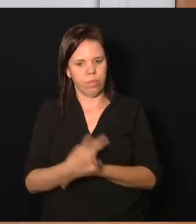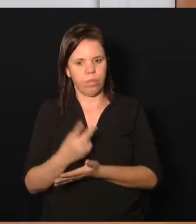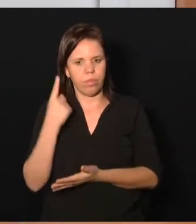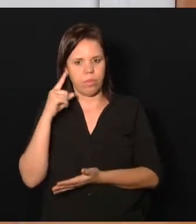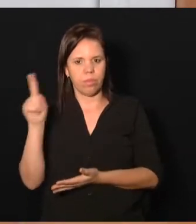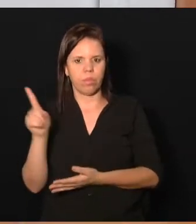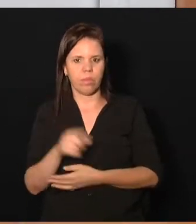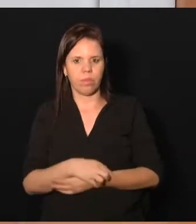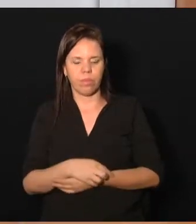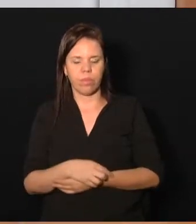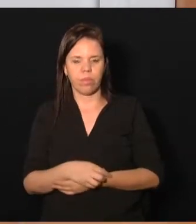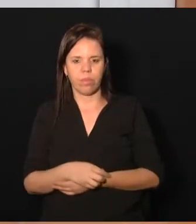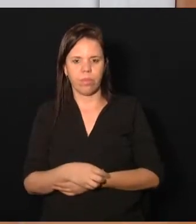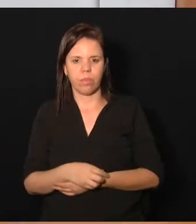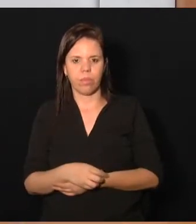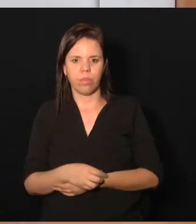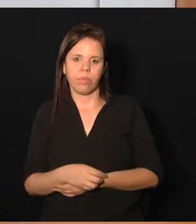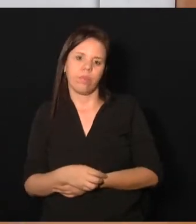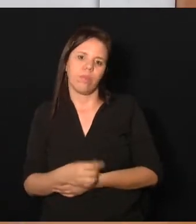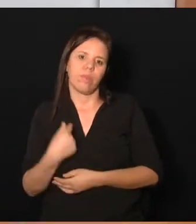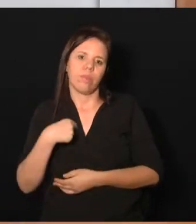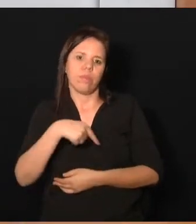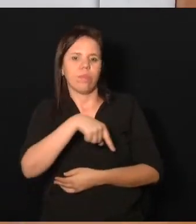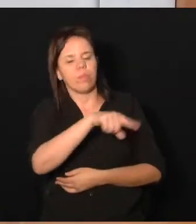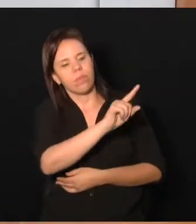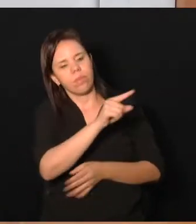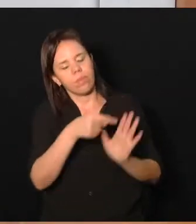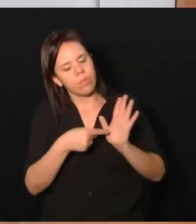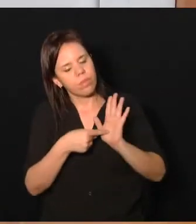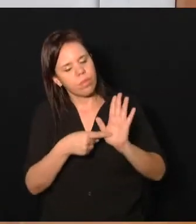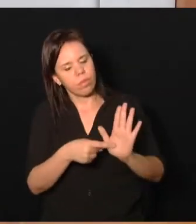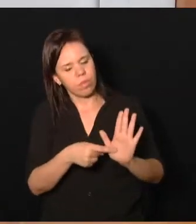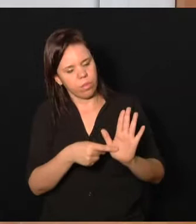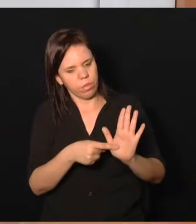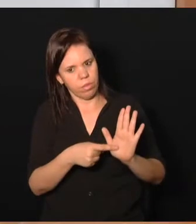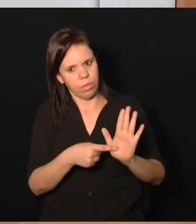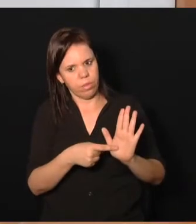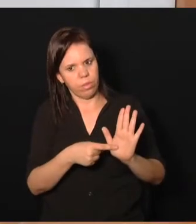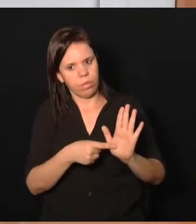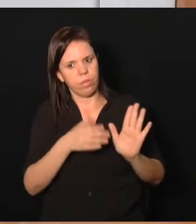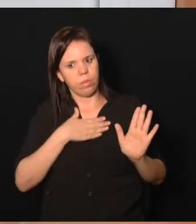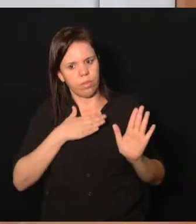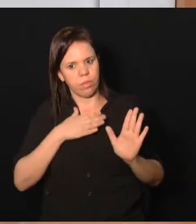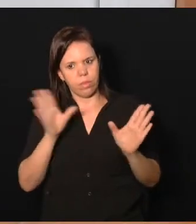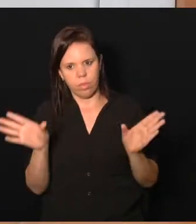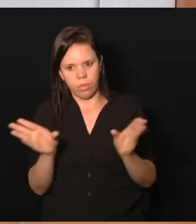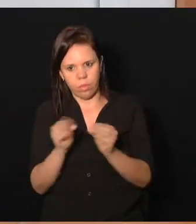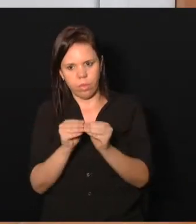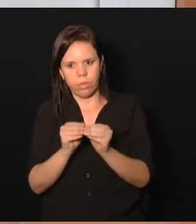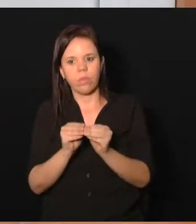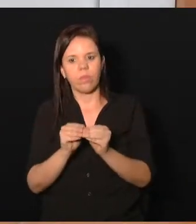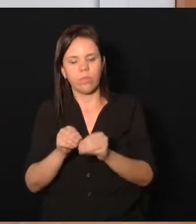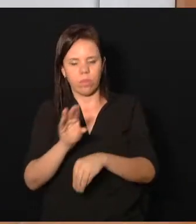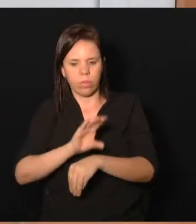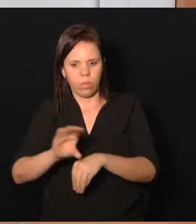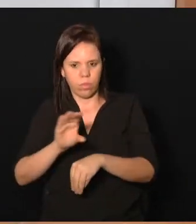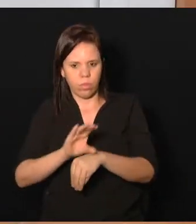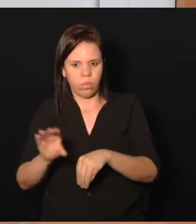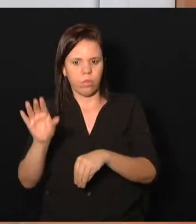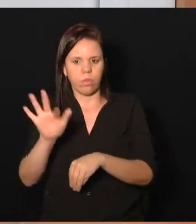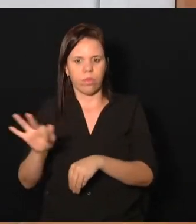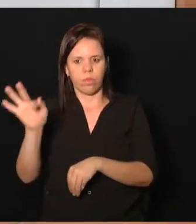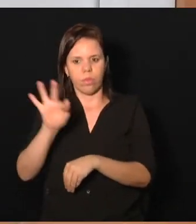dia em que eu ia apresentar a minha conclusão de curso da graduação de Direito na